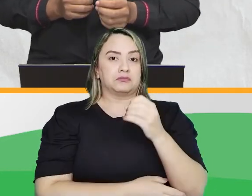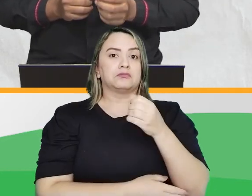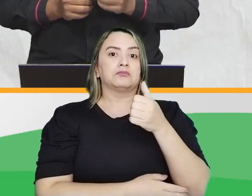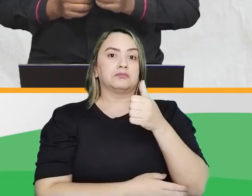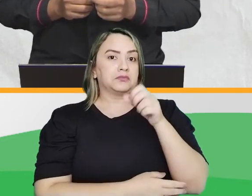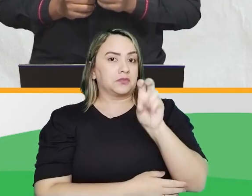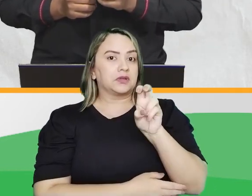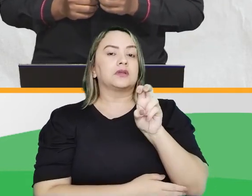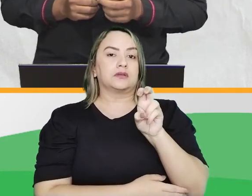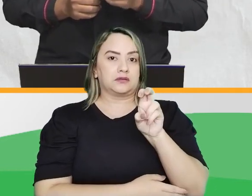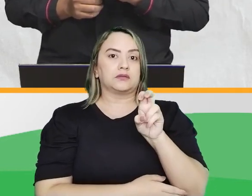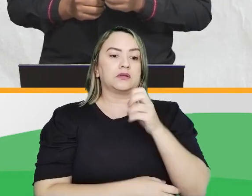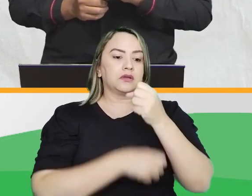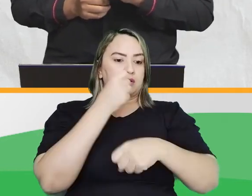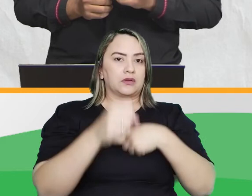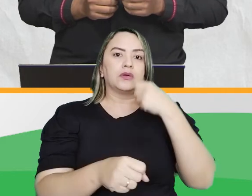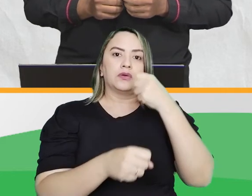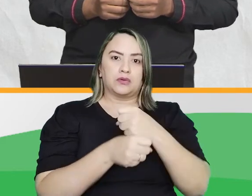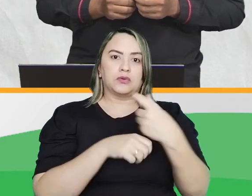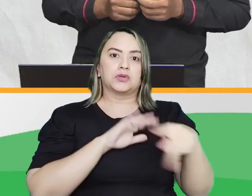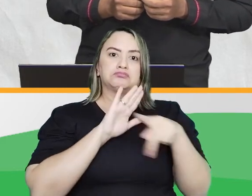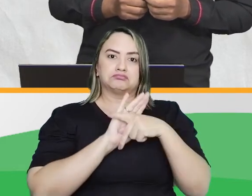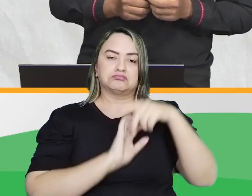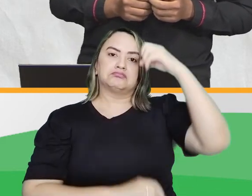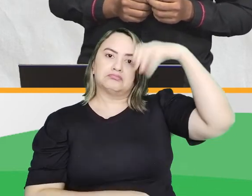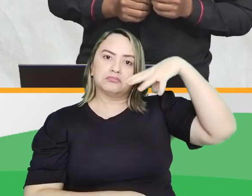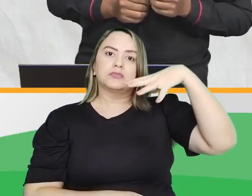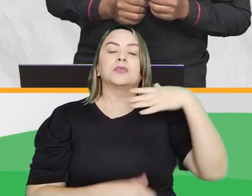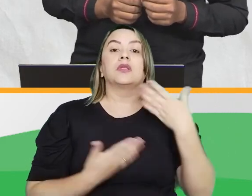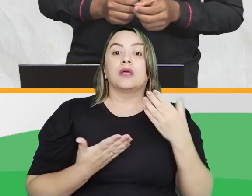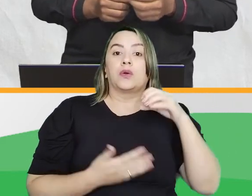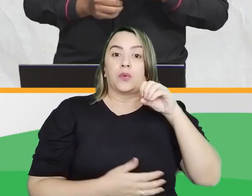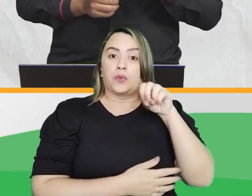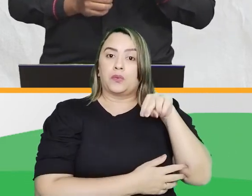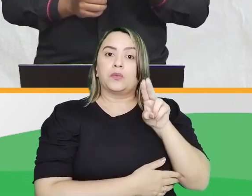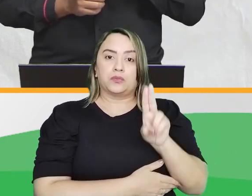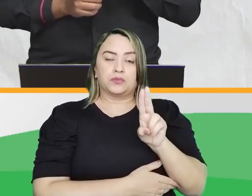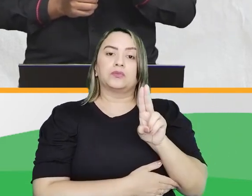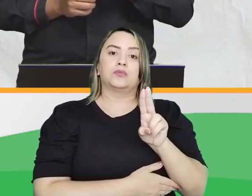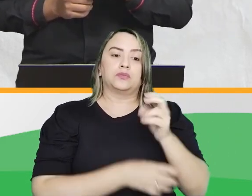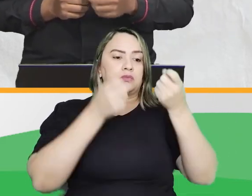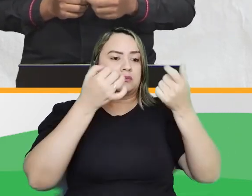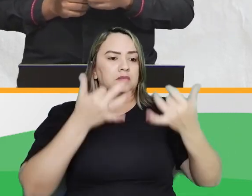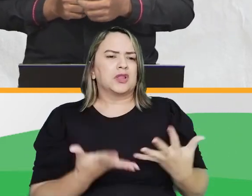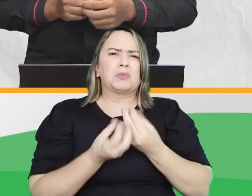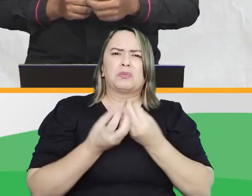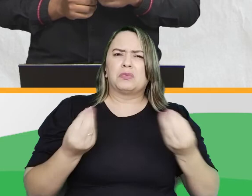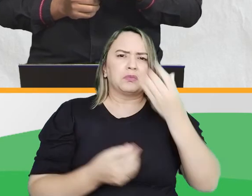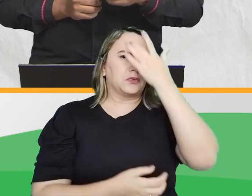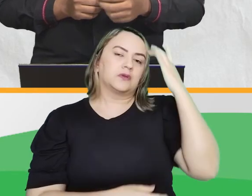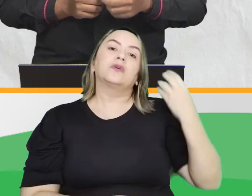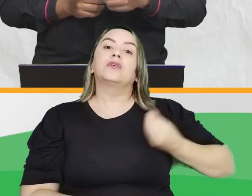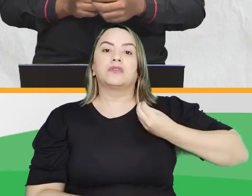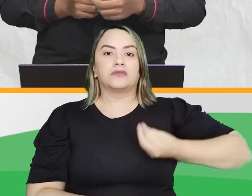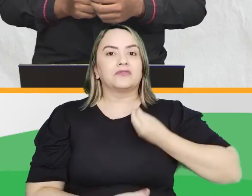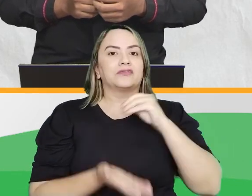Nações Unidas declarou 2015 como o Ano Internacional da Luz. De acordo com a ONU, cerca de 1,5 bilhão de pessoas no mundo